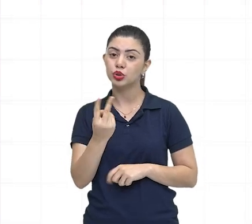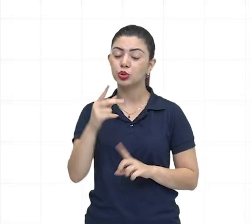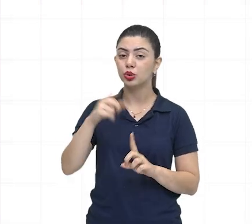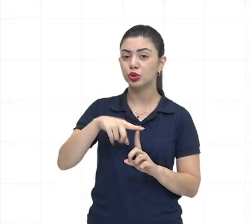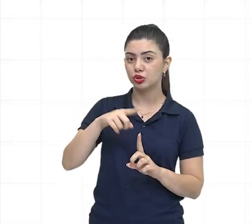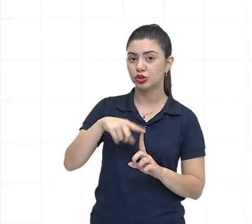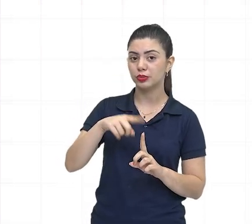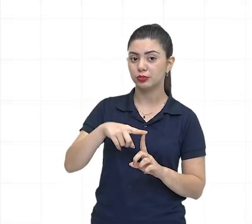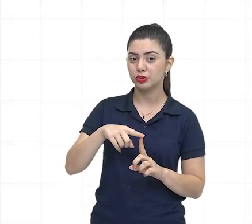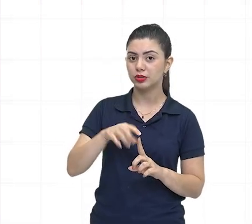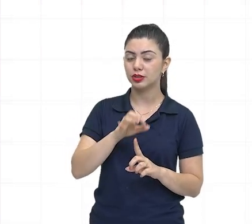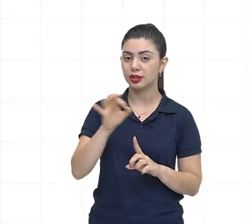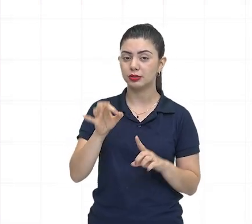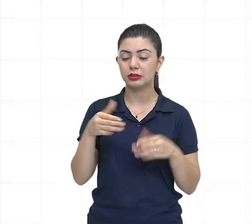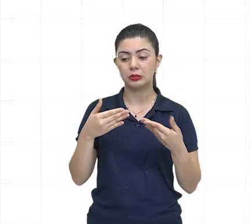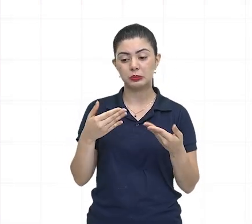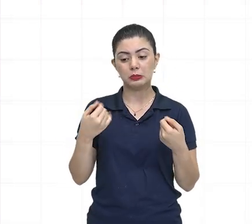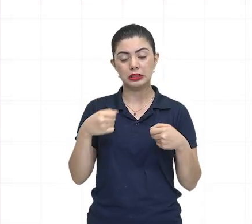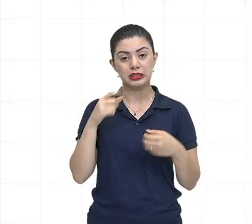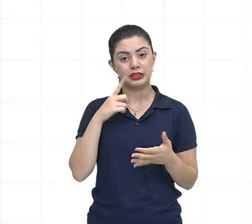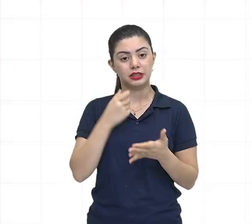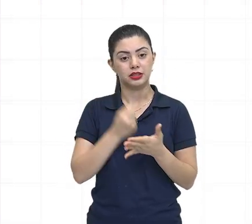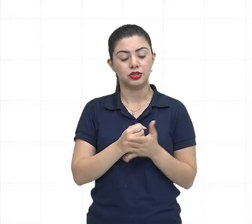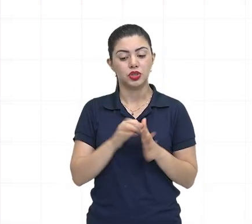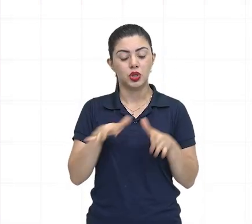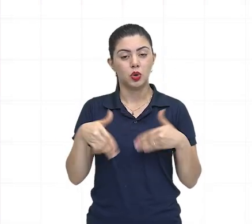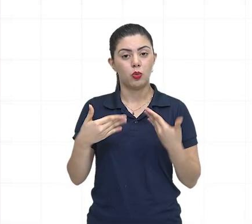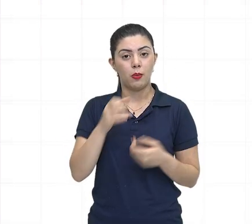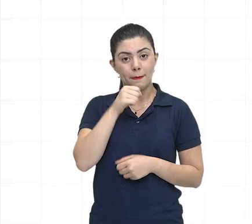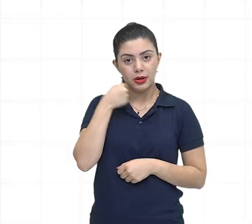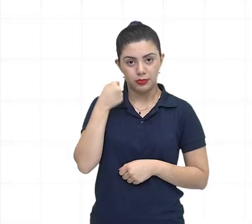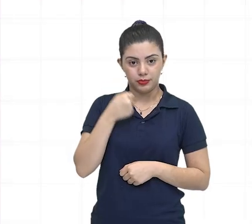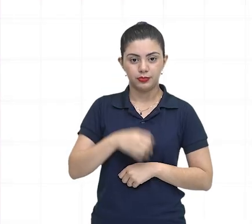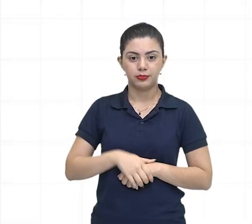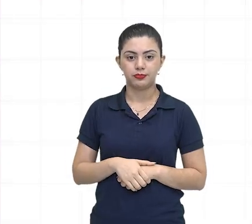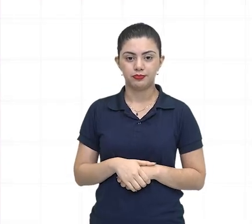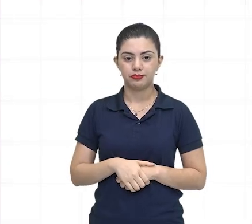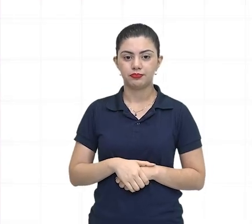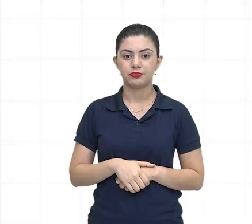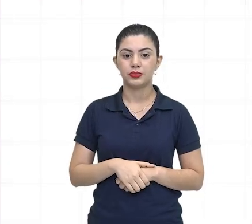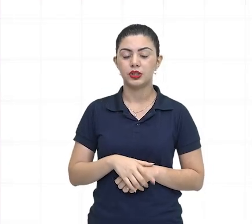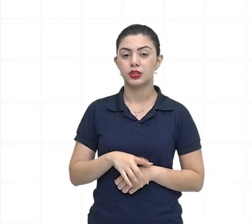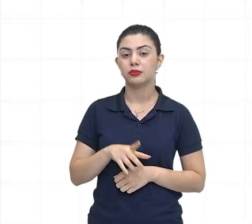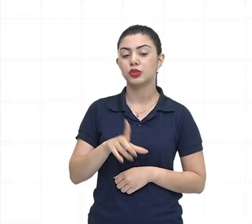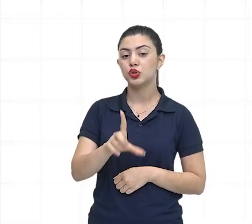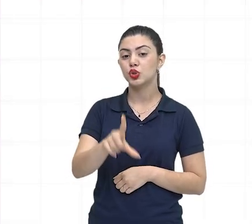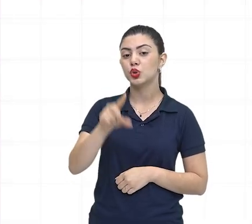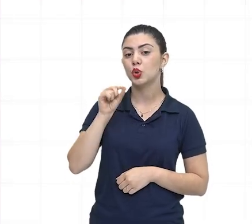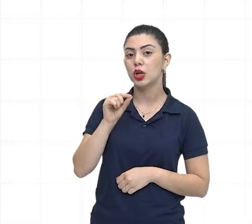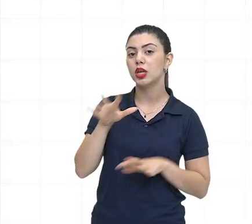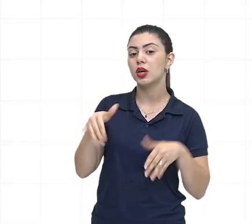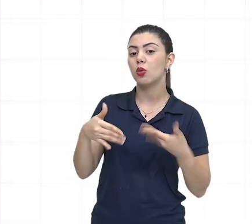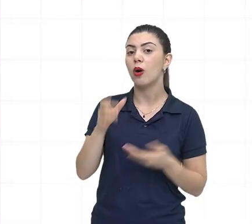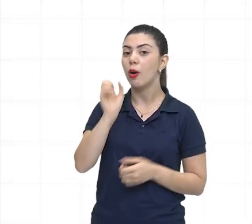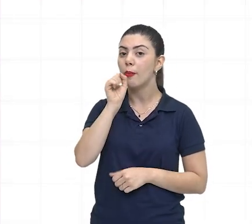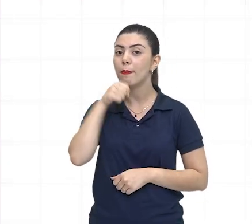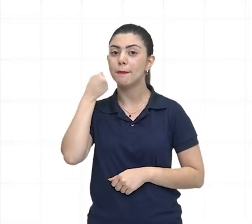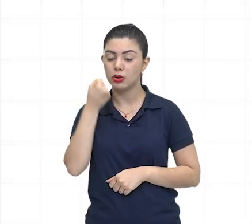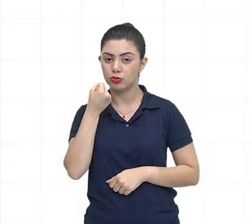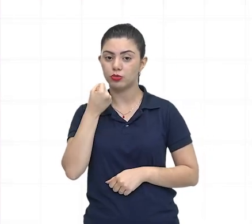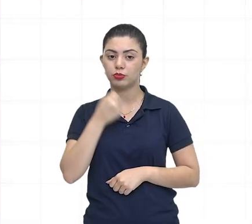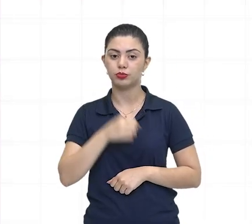Então, lá vem uma tomada de decisão. Segundo passo, escolher o pão, né?